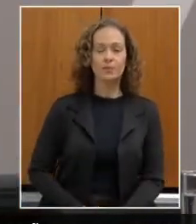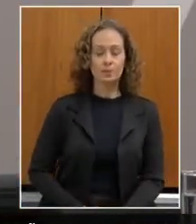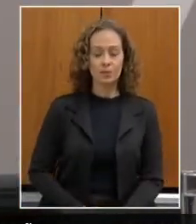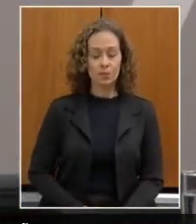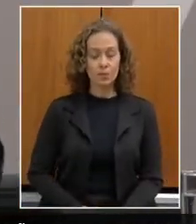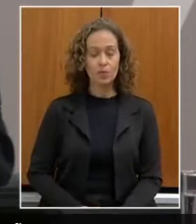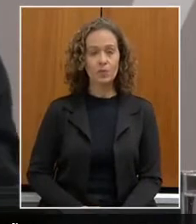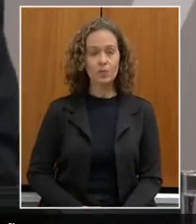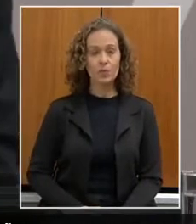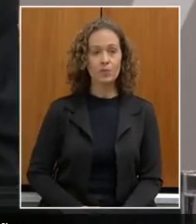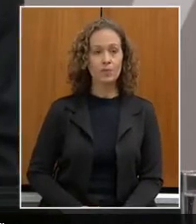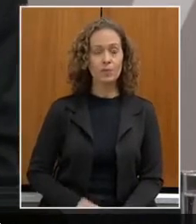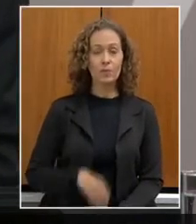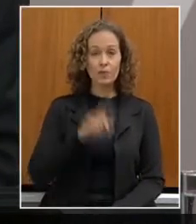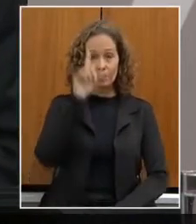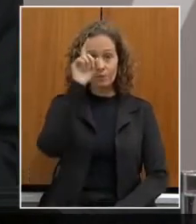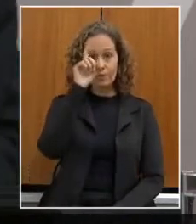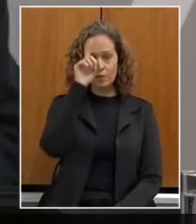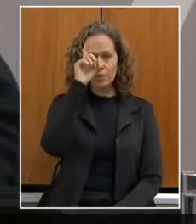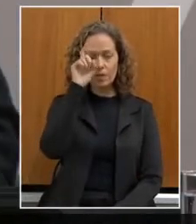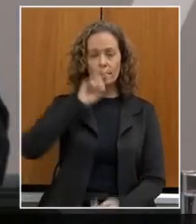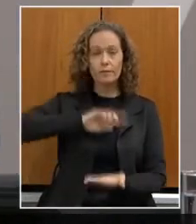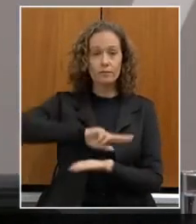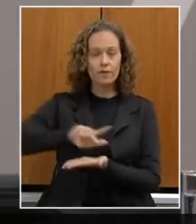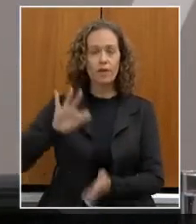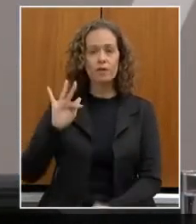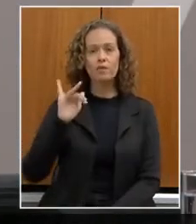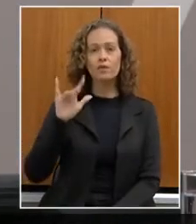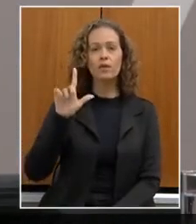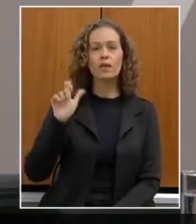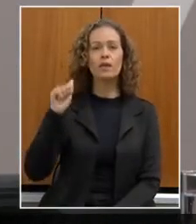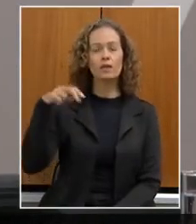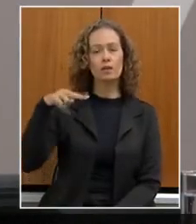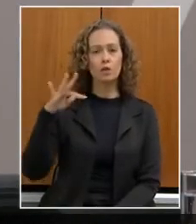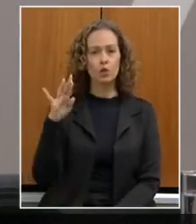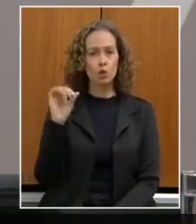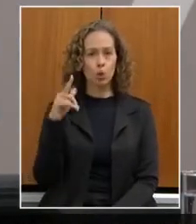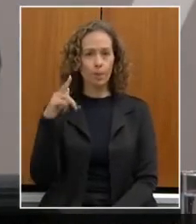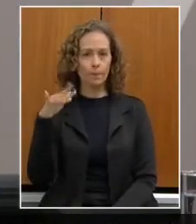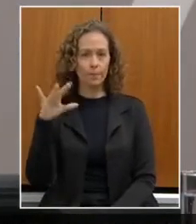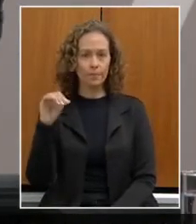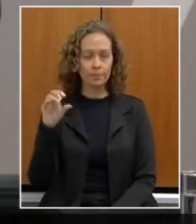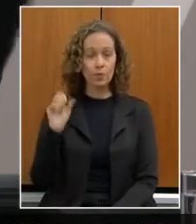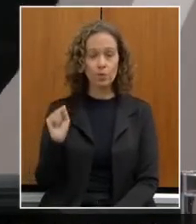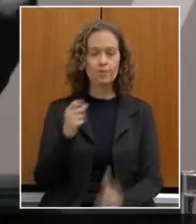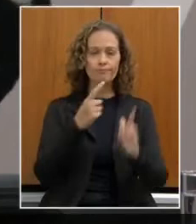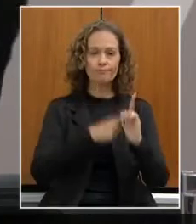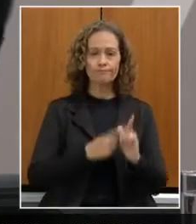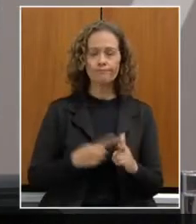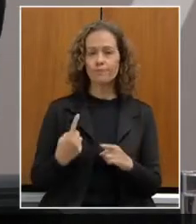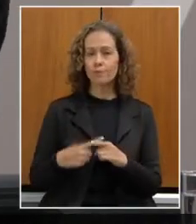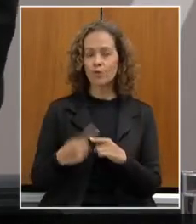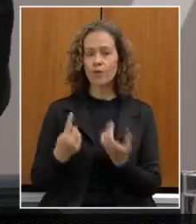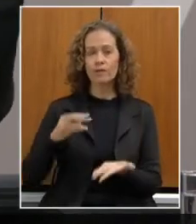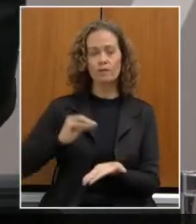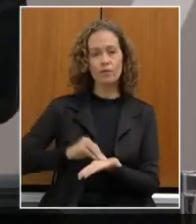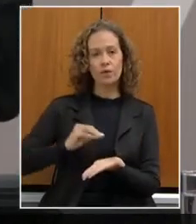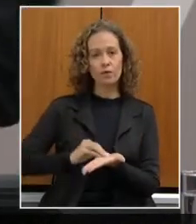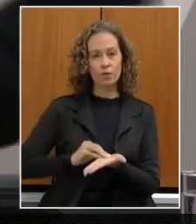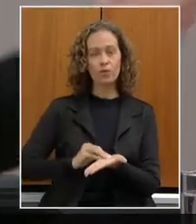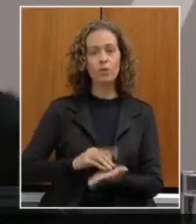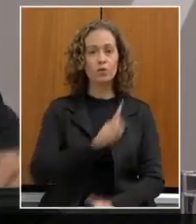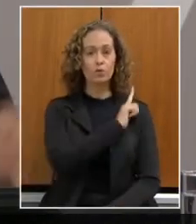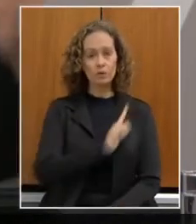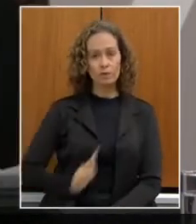o governo federal ele acabou não usando do orçamento nos últimos